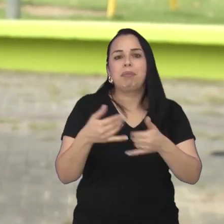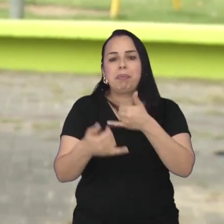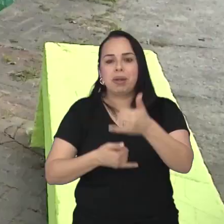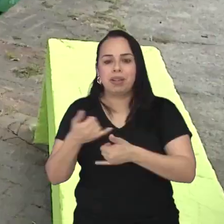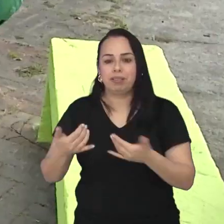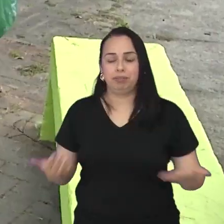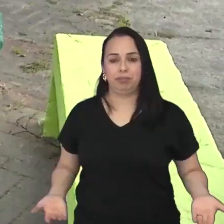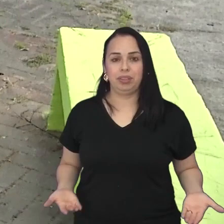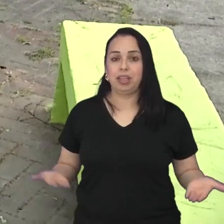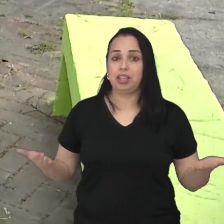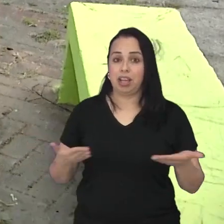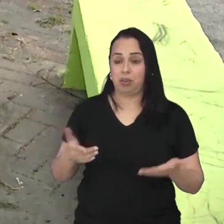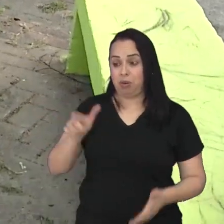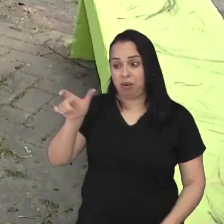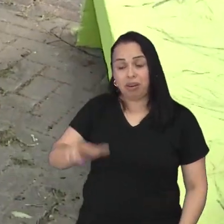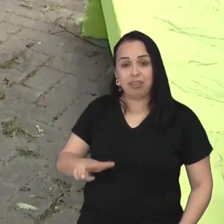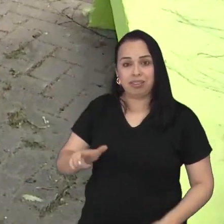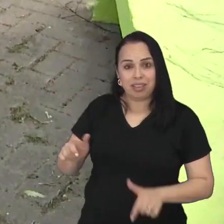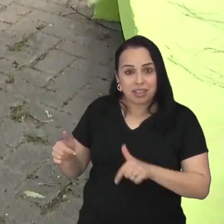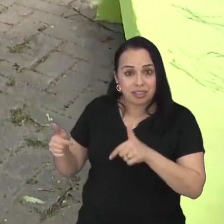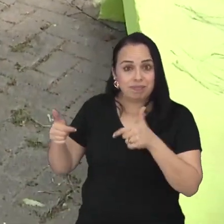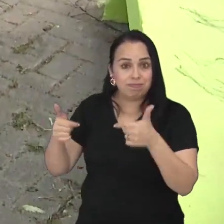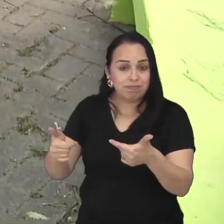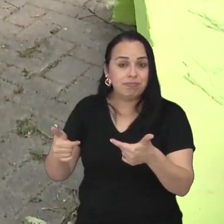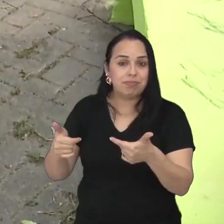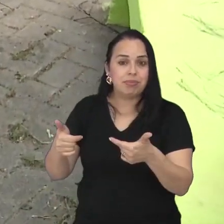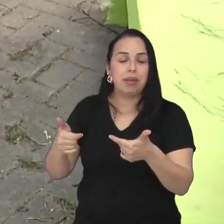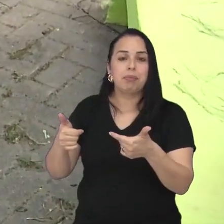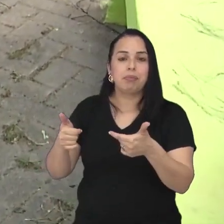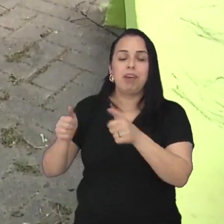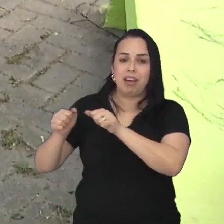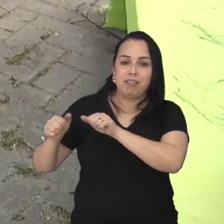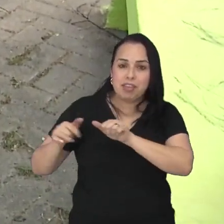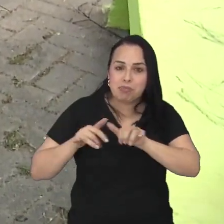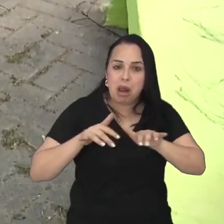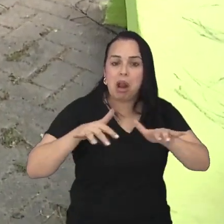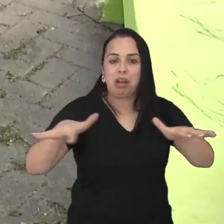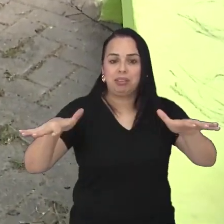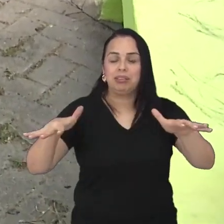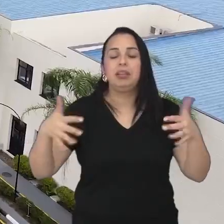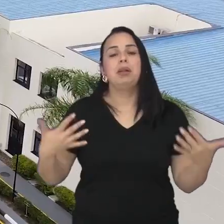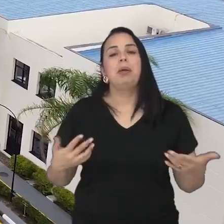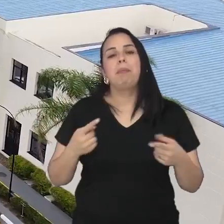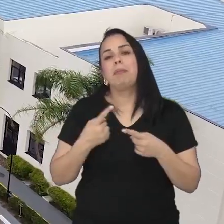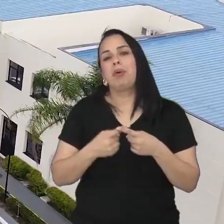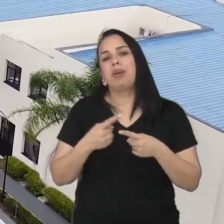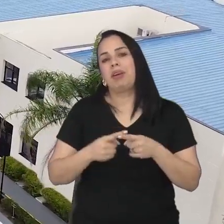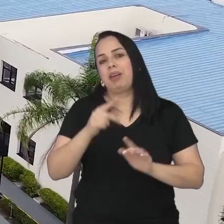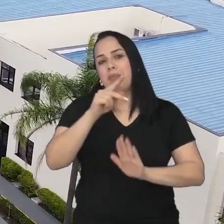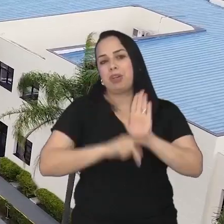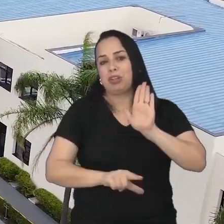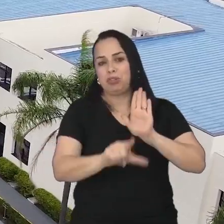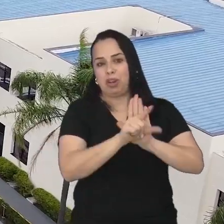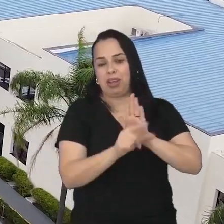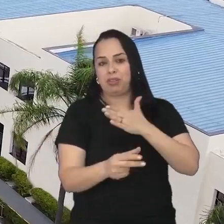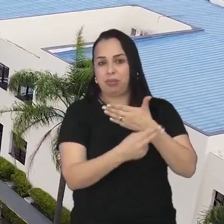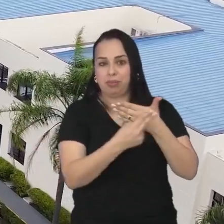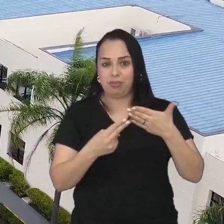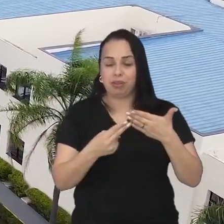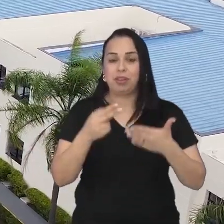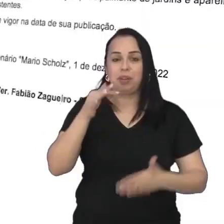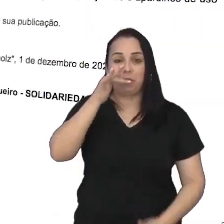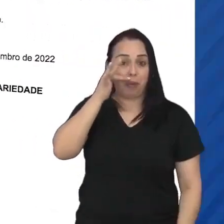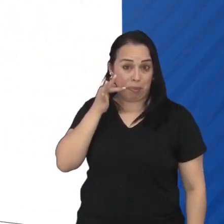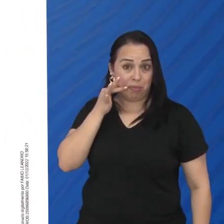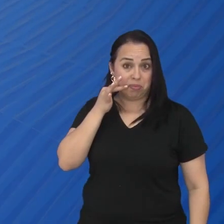no final do dia. Agora, iniciativas como a do Paulo devem se espalhar pela cidade. É que a Câmara Municipal aprovou o projeto